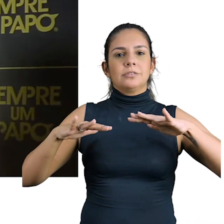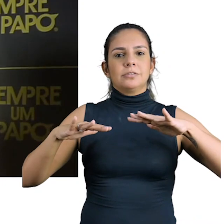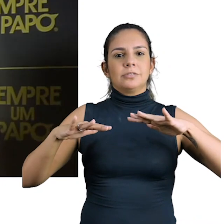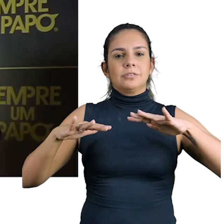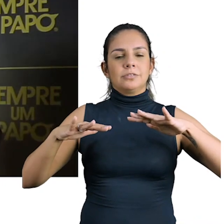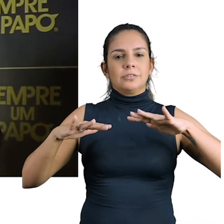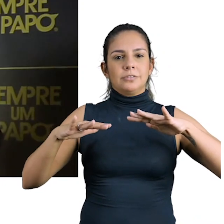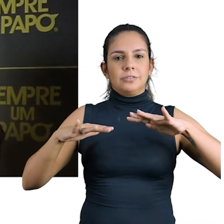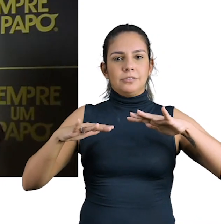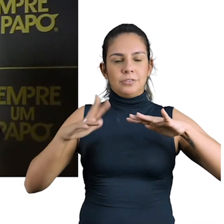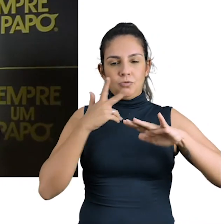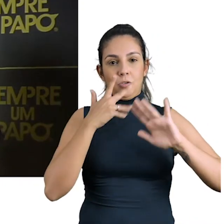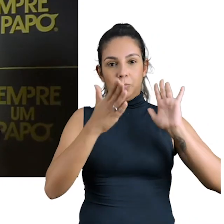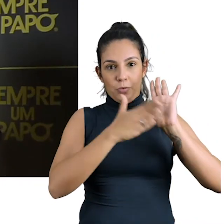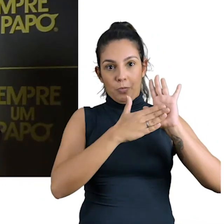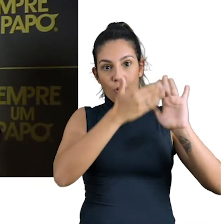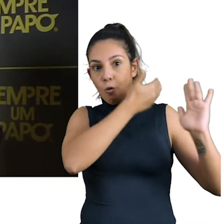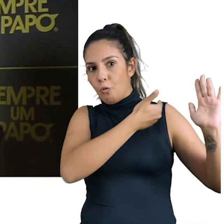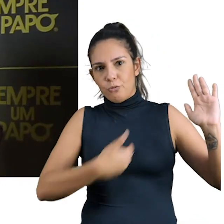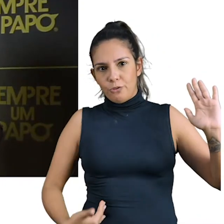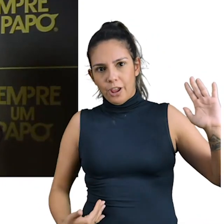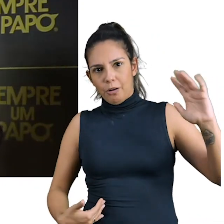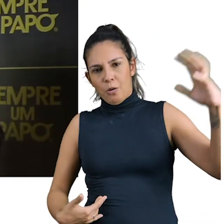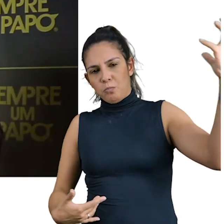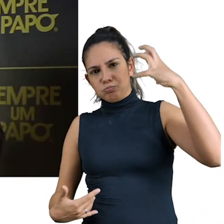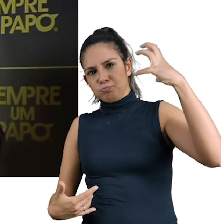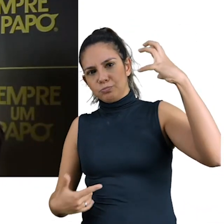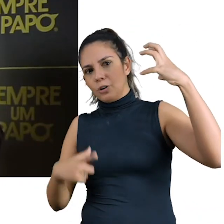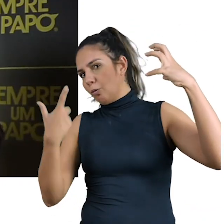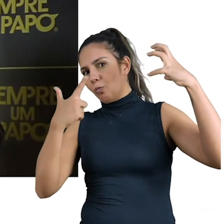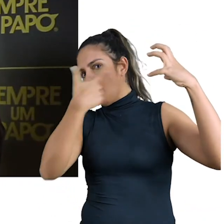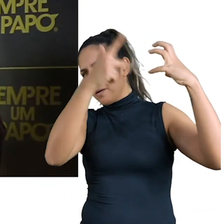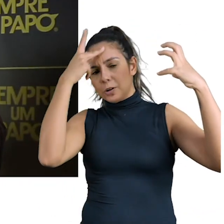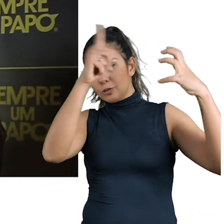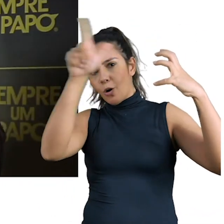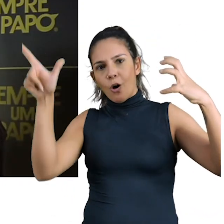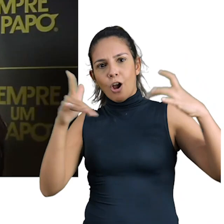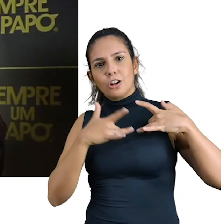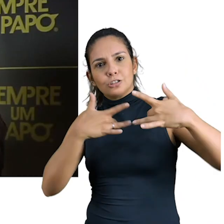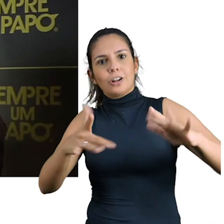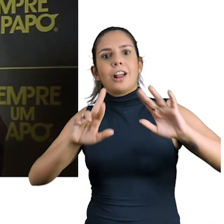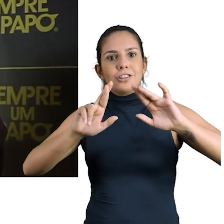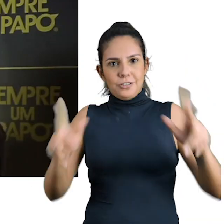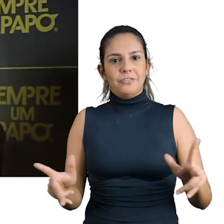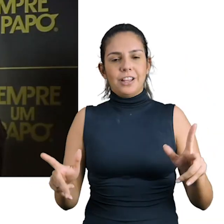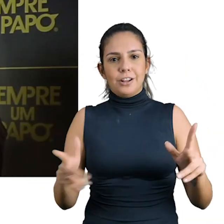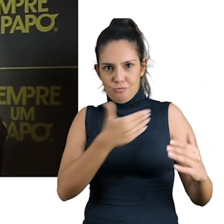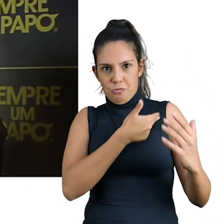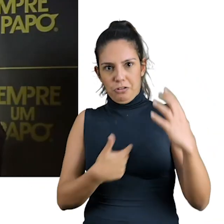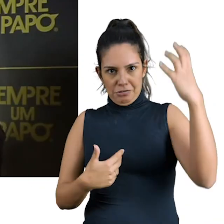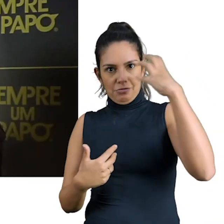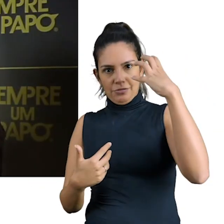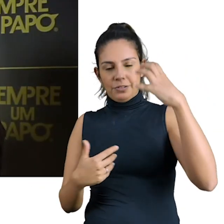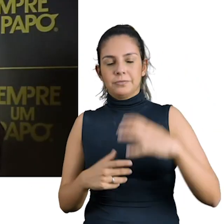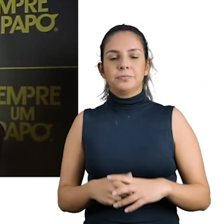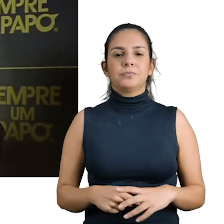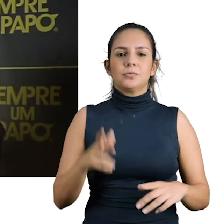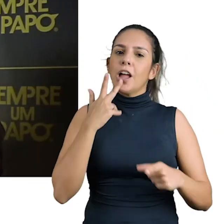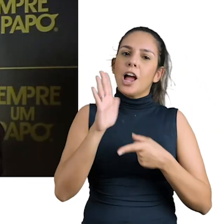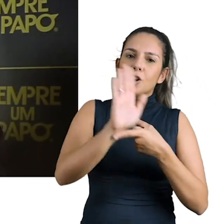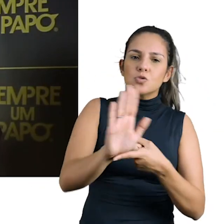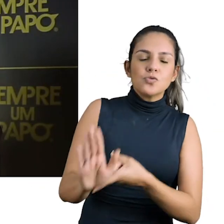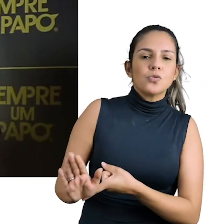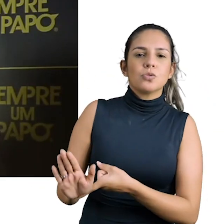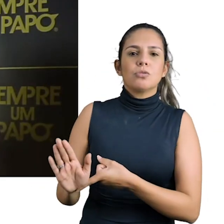frontalmente contrário ao proposto por esse governo, que é um movimento de solidariedade, de auxílio mútuo, de ajuda, de